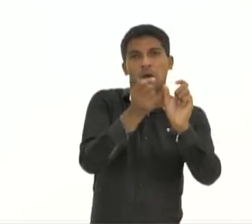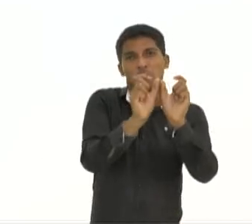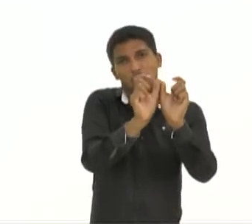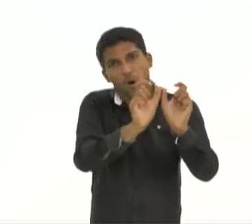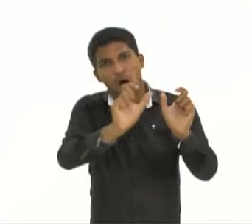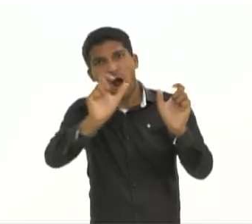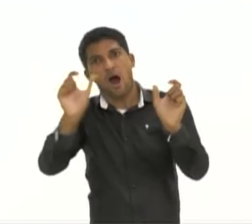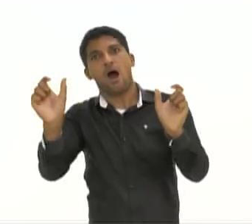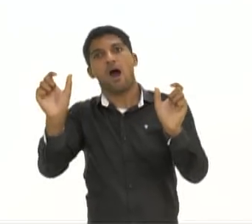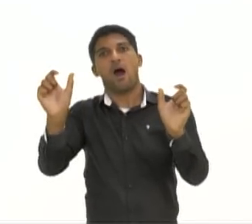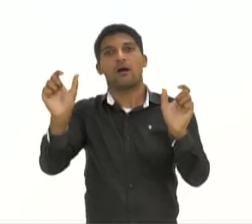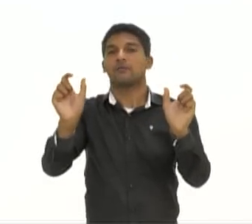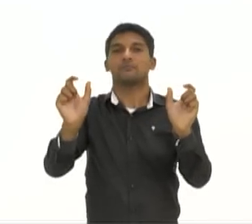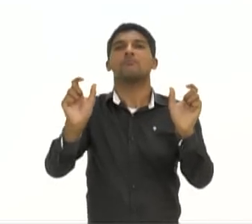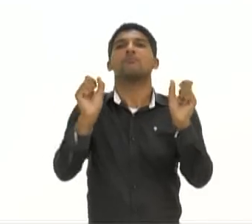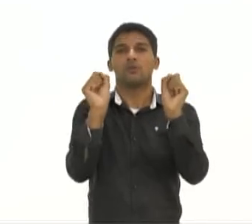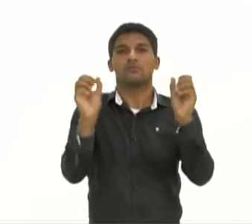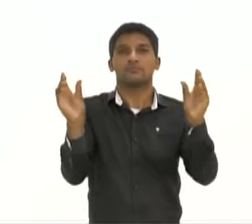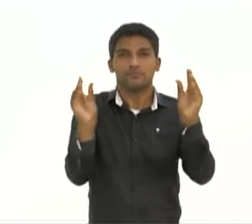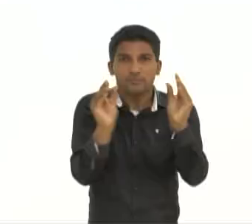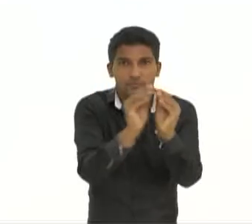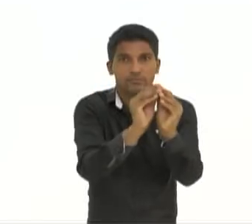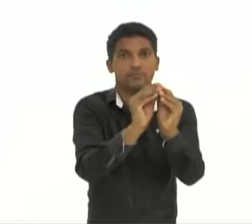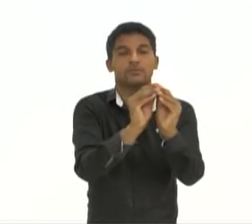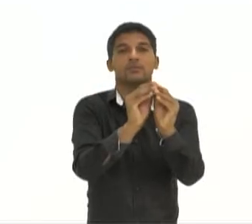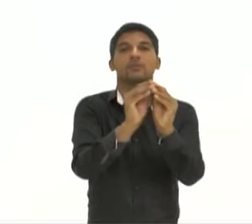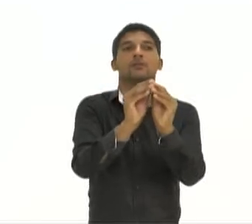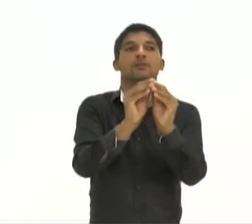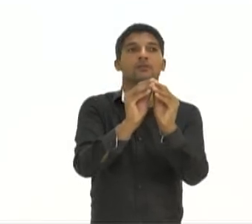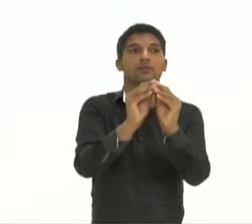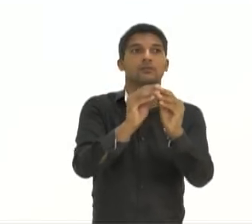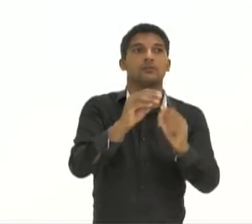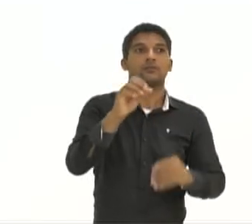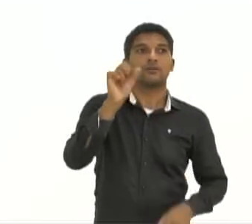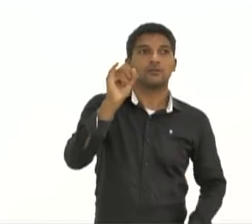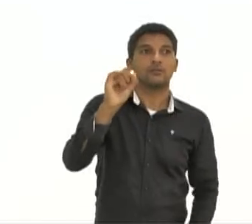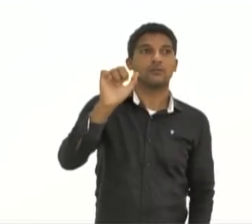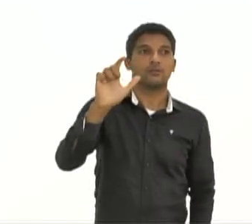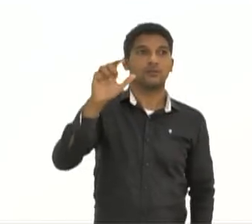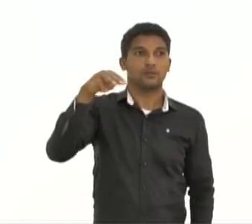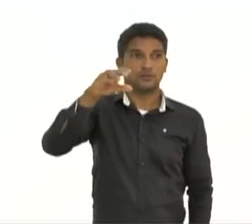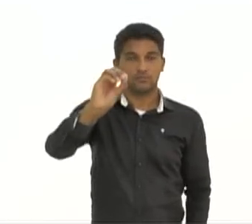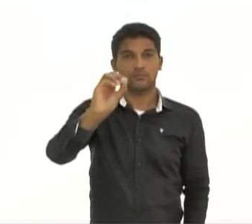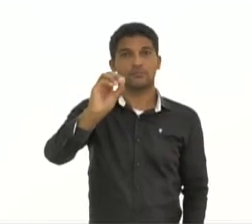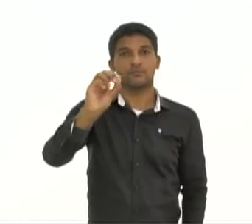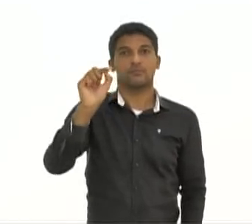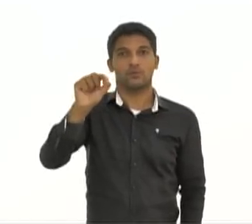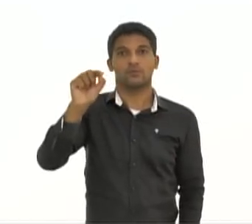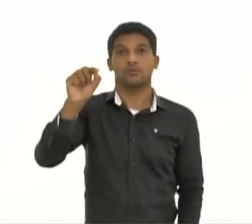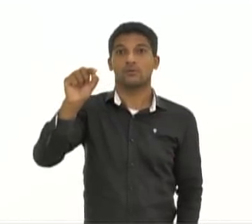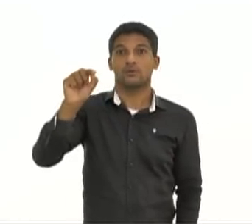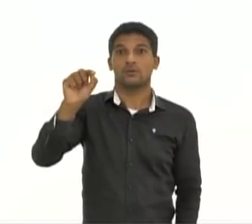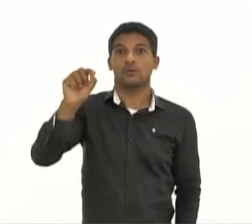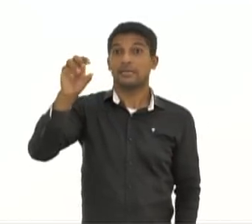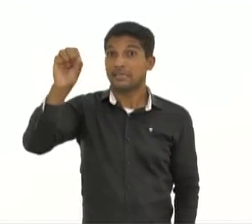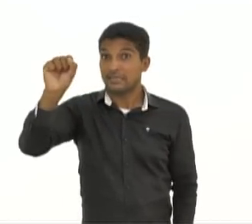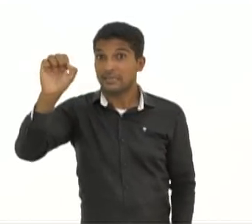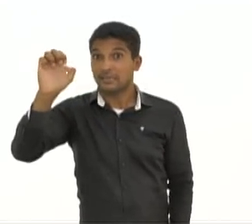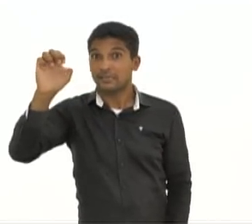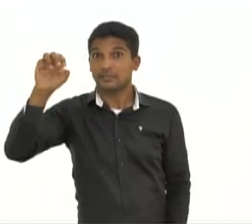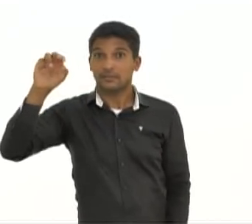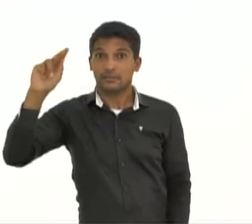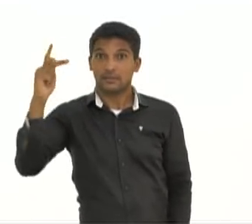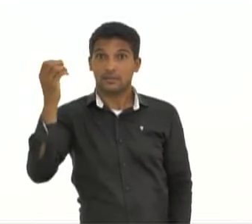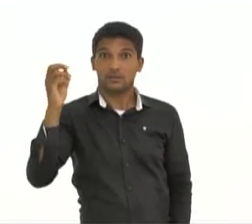posso simplesmente fazer a abreviatura. Então, para ilustríssimo, eu posso colocar ilmo e para senhor, SR. Né? E se